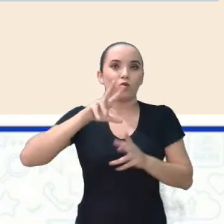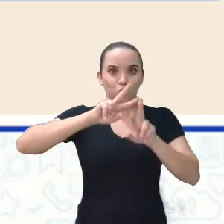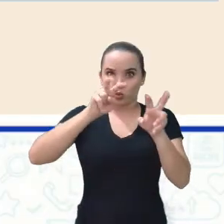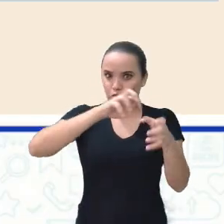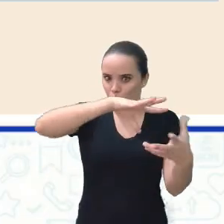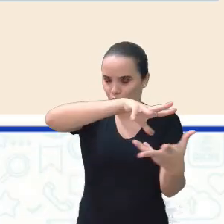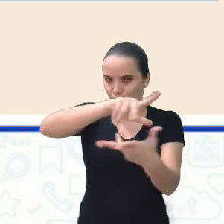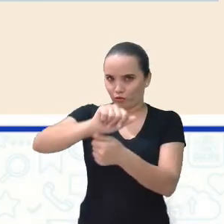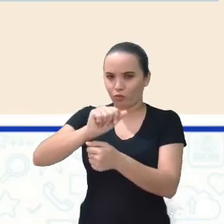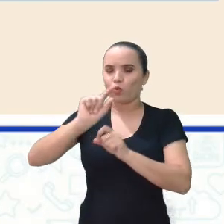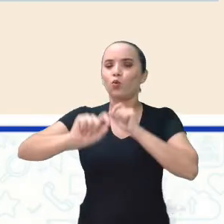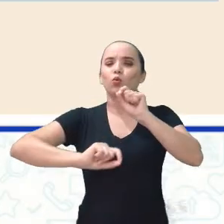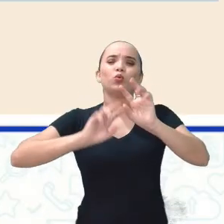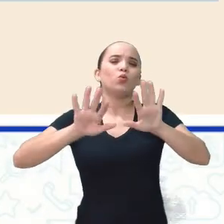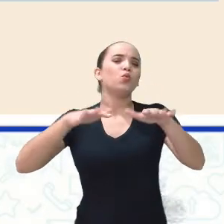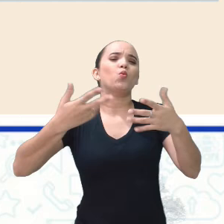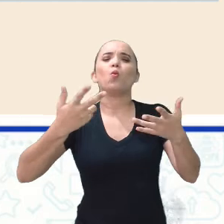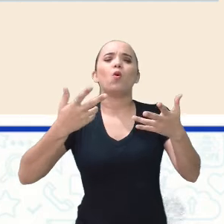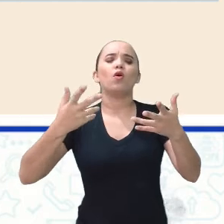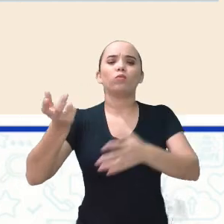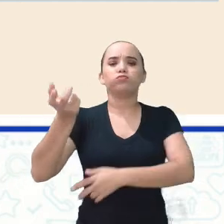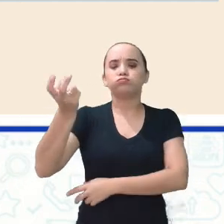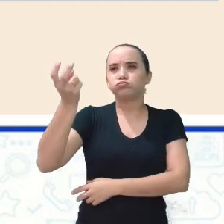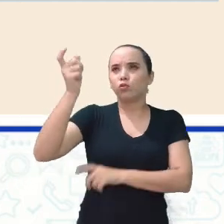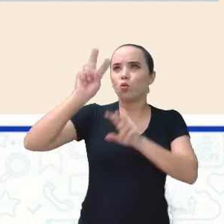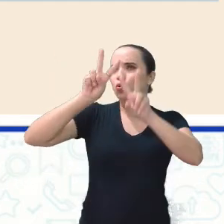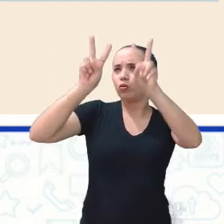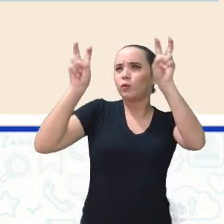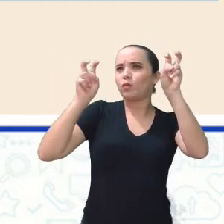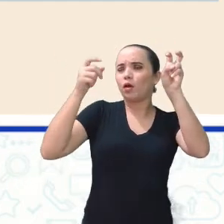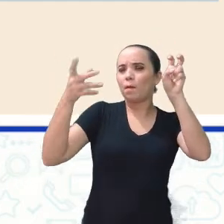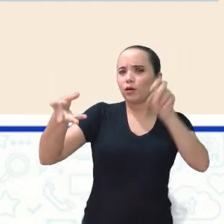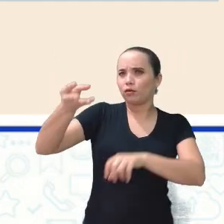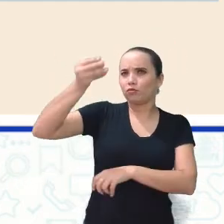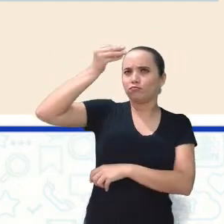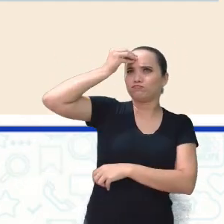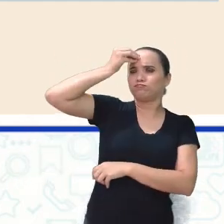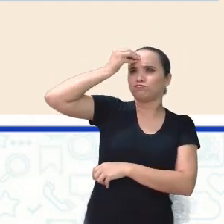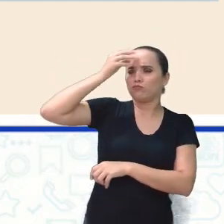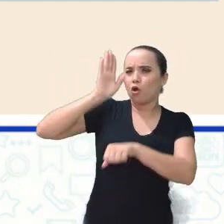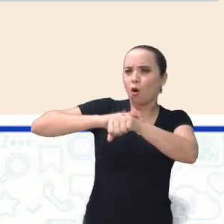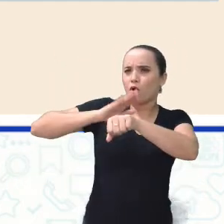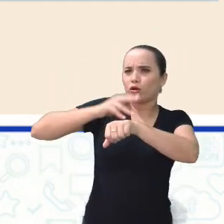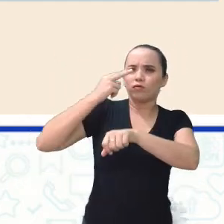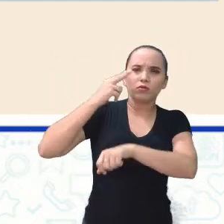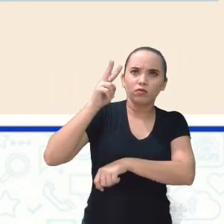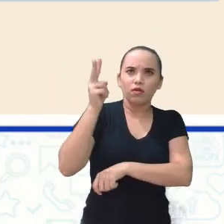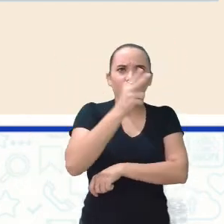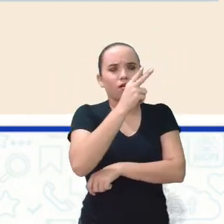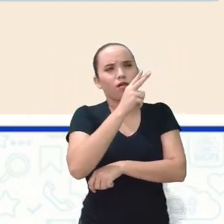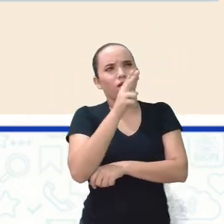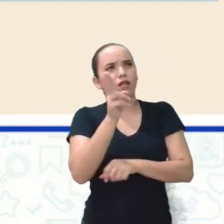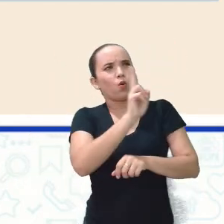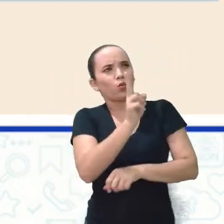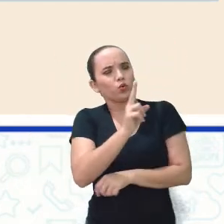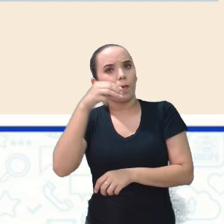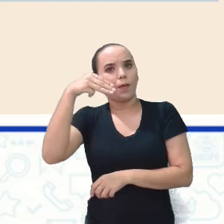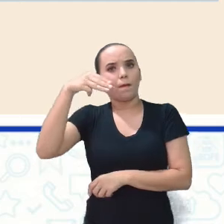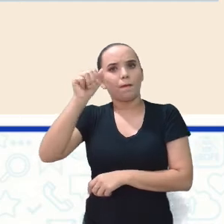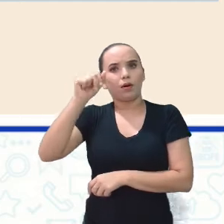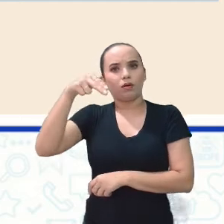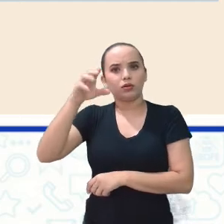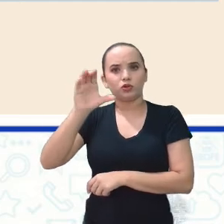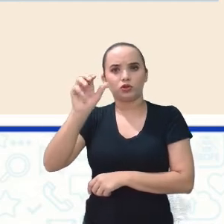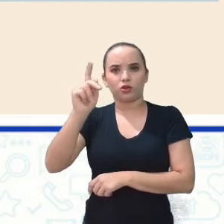sua mente quando você ouve ou lê a palavra manchete? E